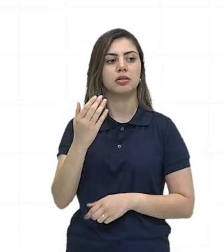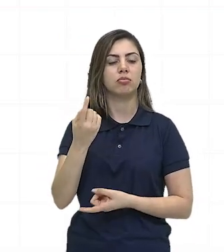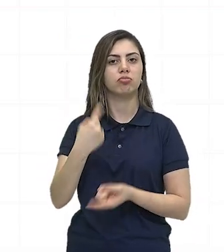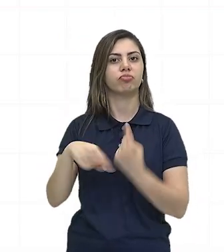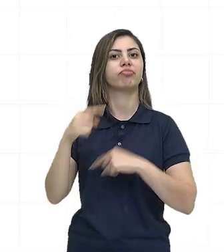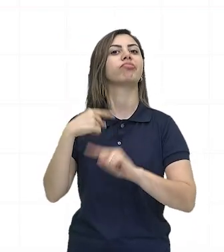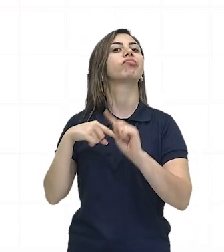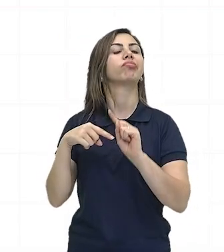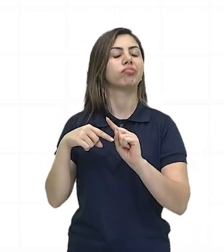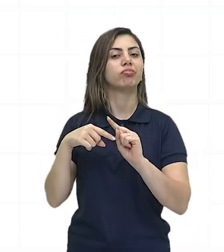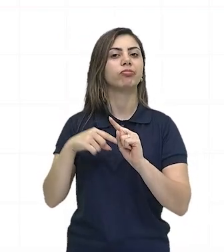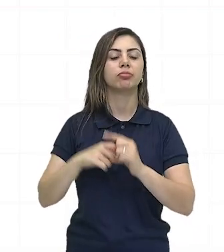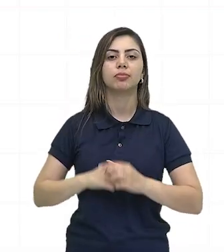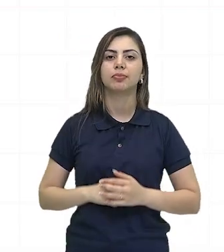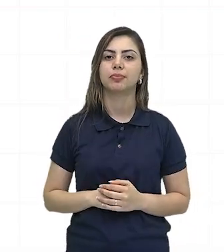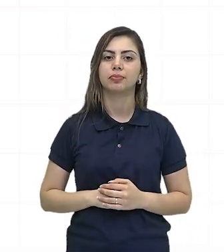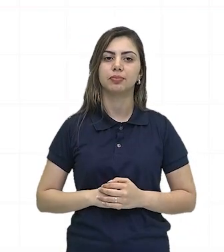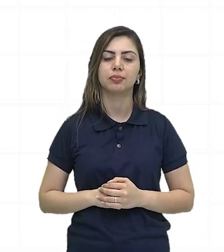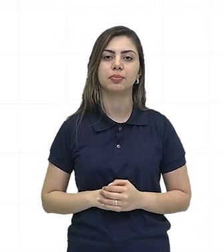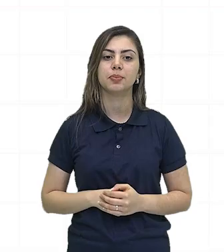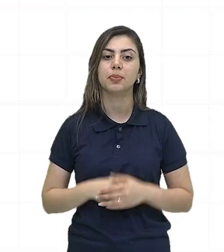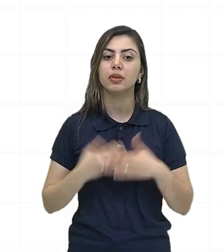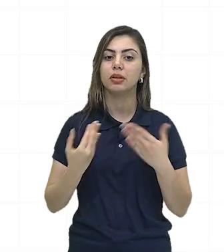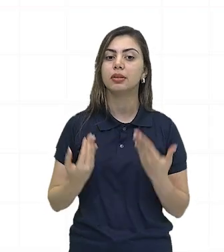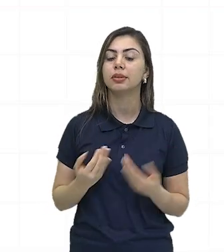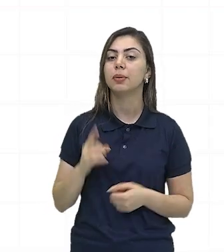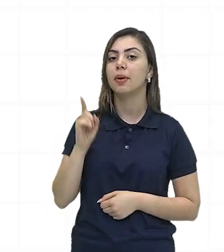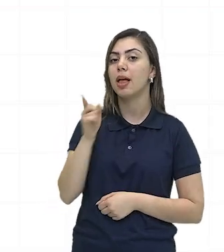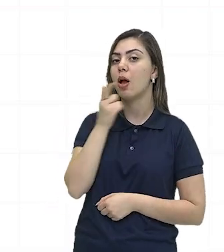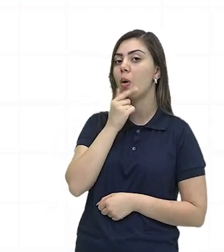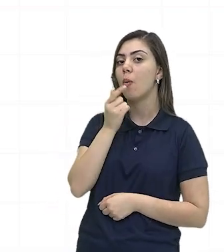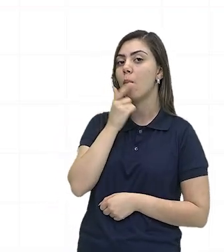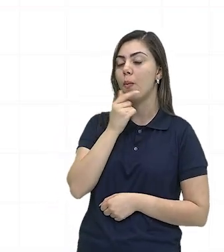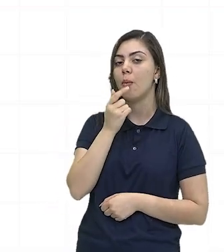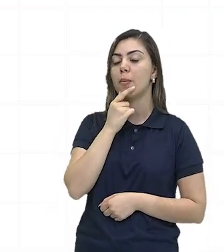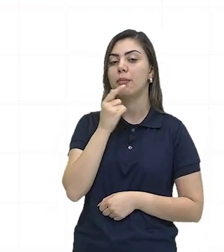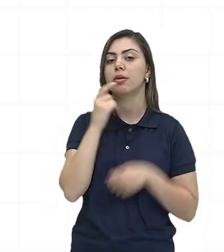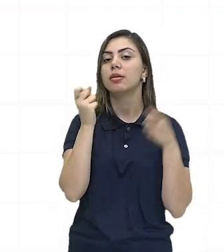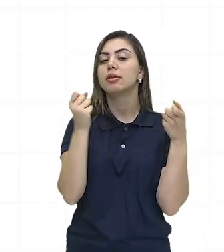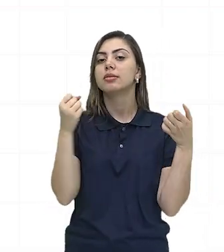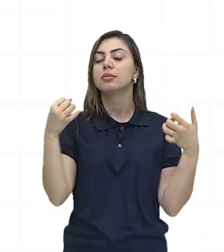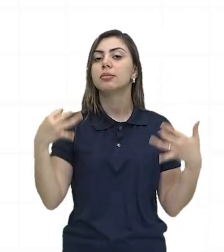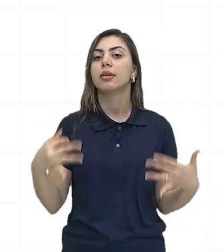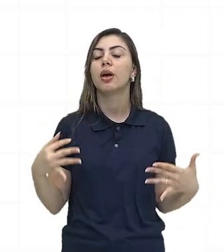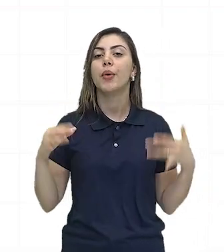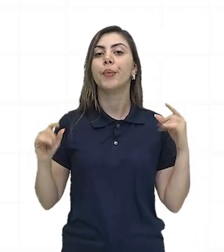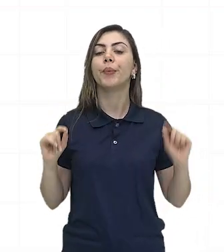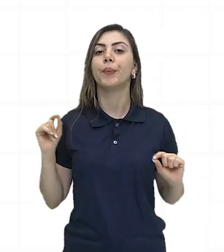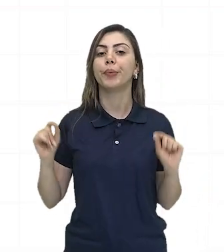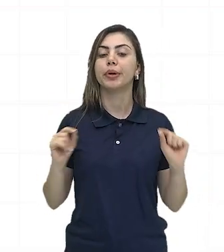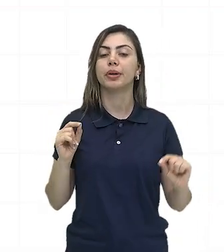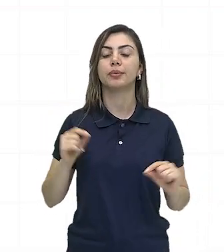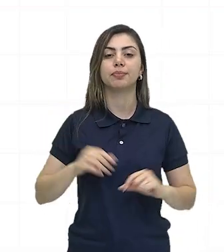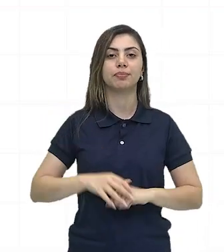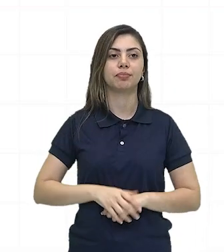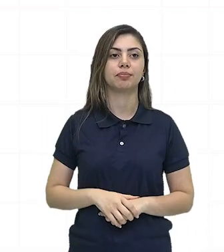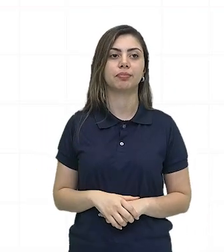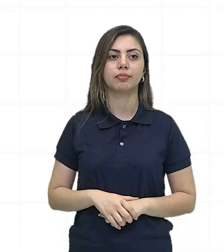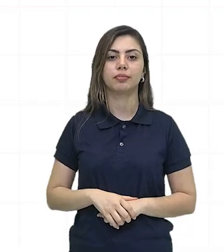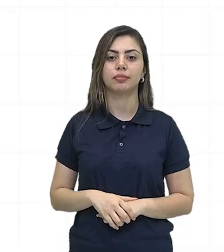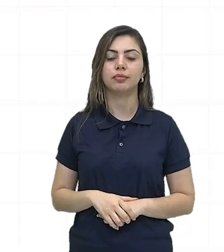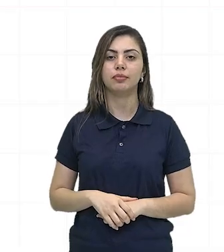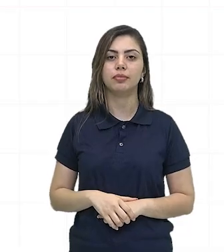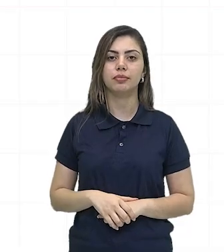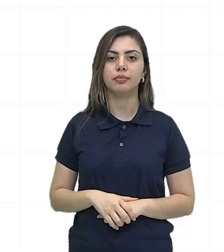época. De acordo com Wegener, a gente verifica que ele afirmava, a